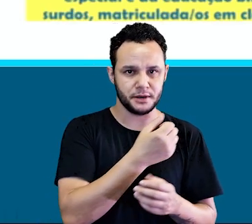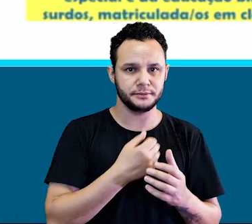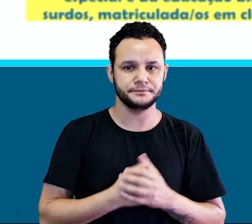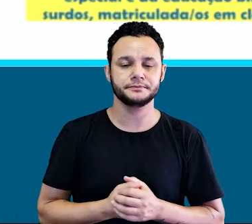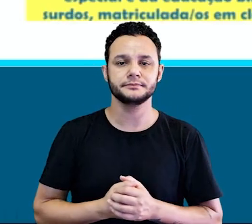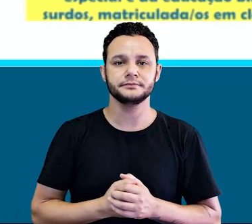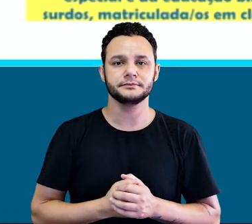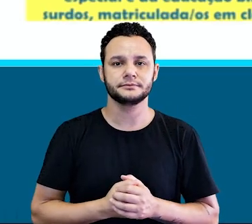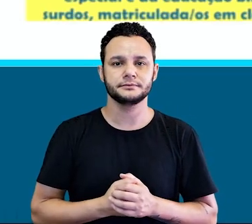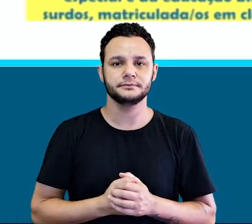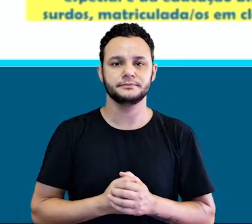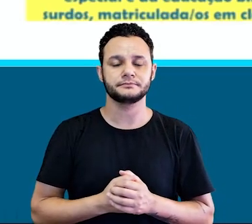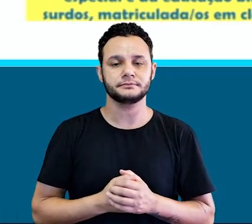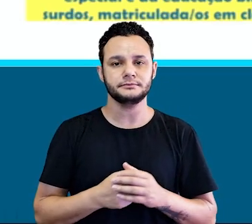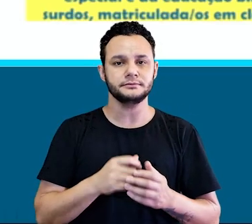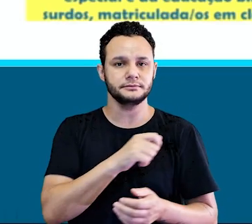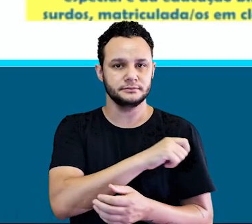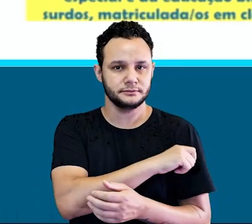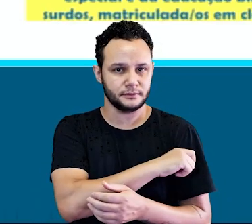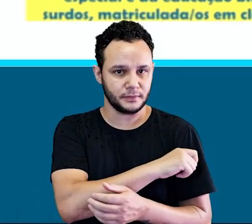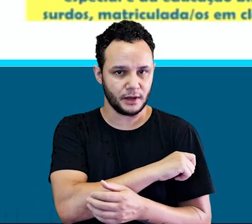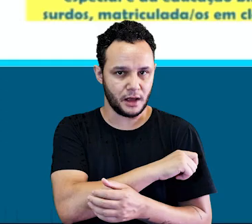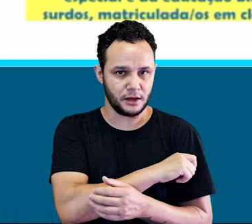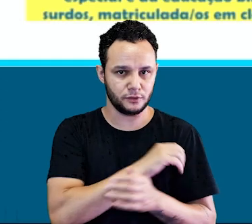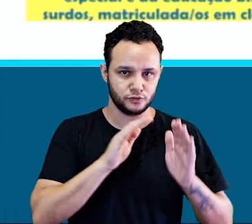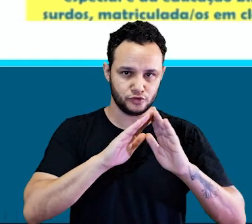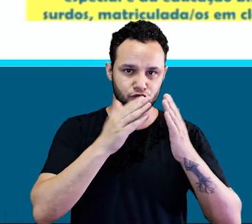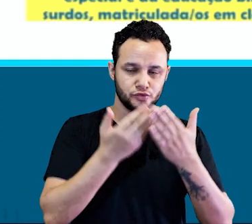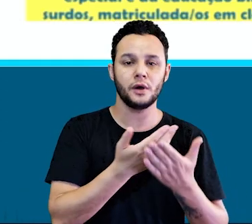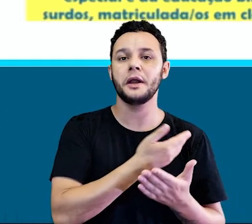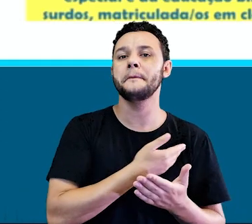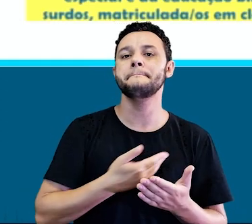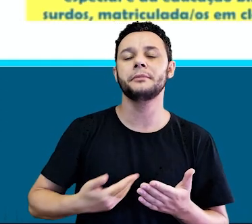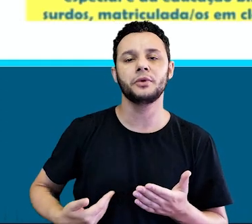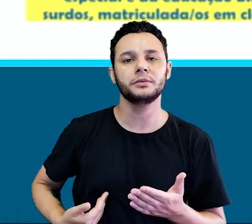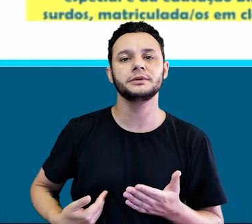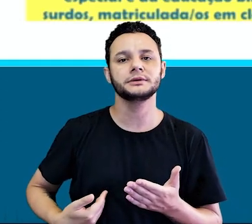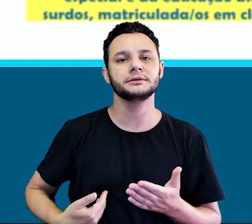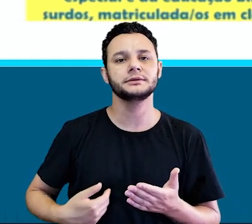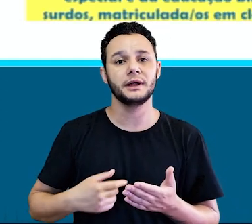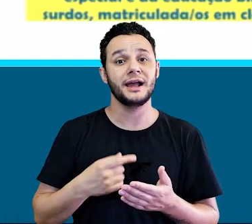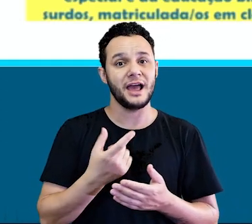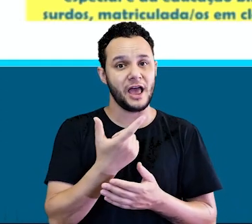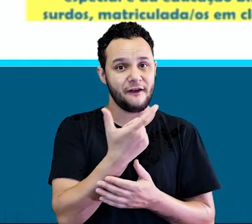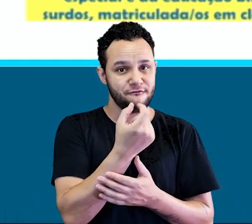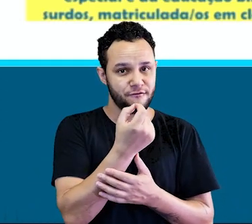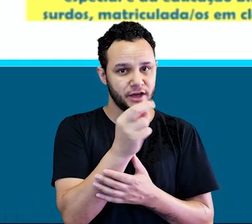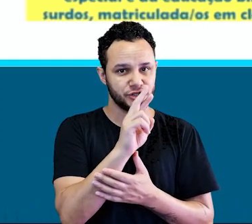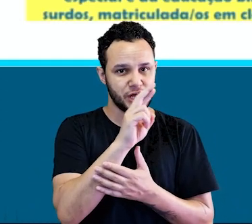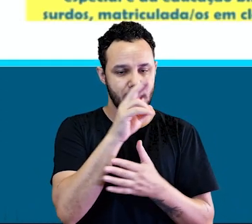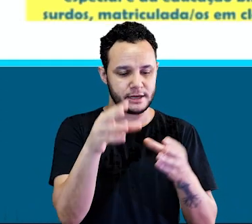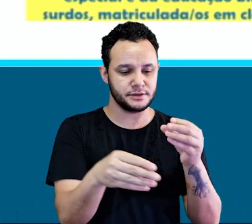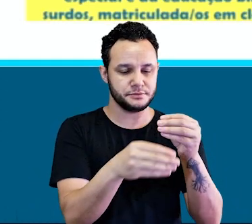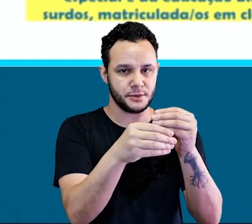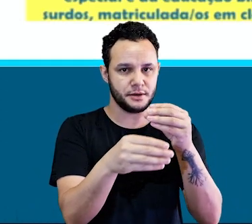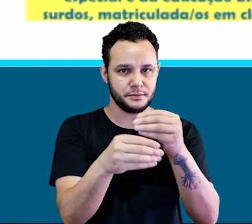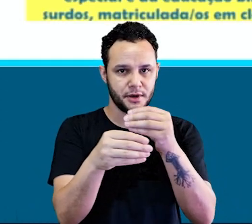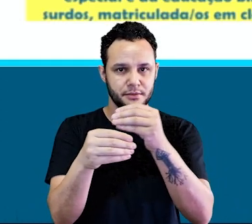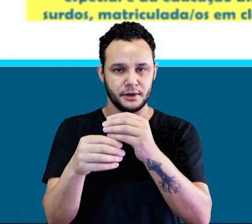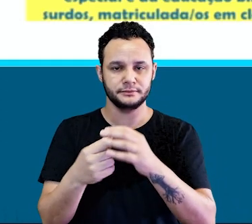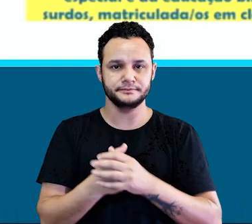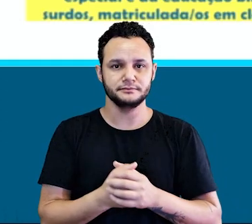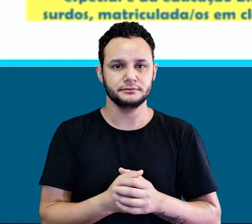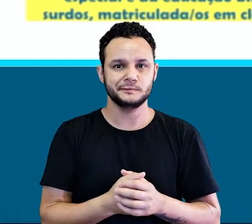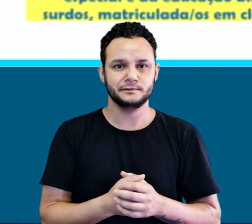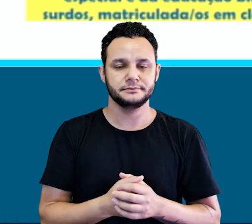né? Então, alunos atendidos nas escolas públicas com unidade executora, eu vou receber, então, mais R$20 por